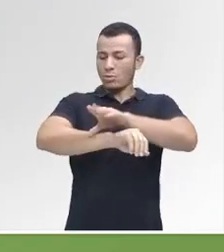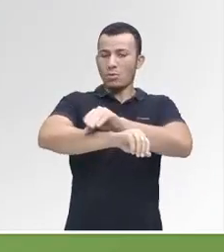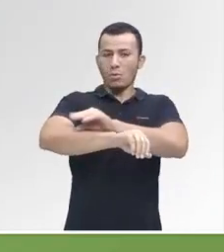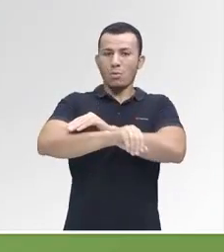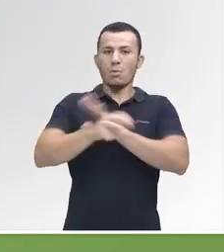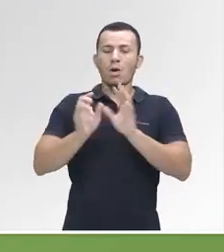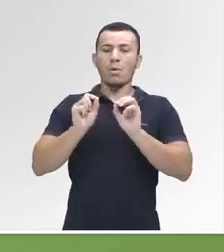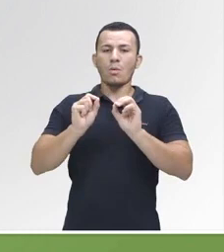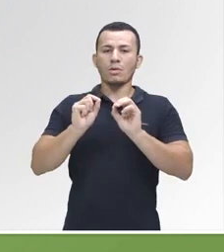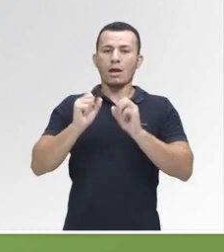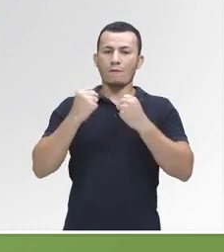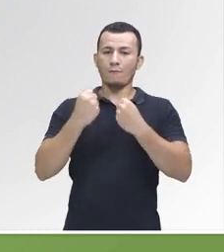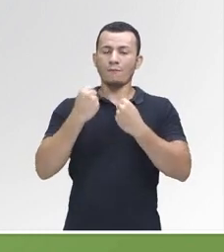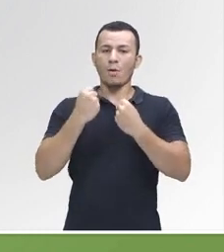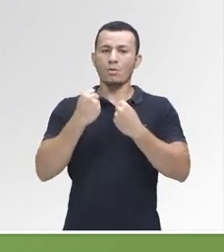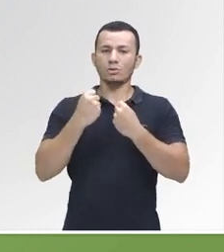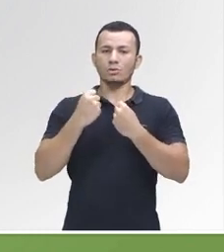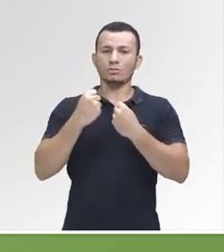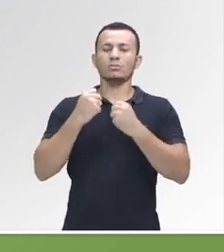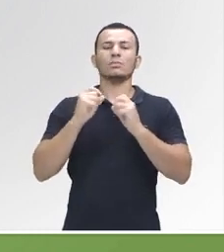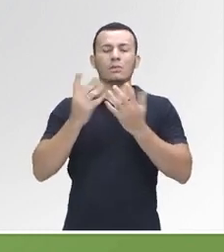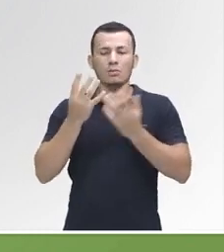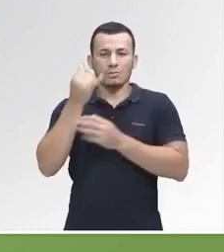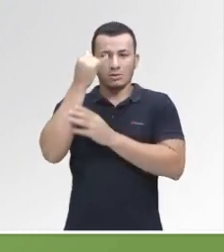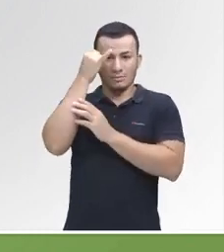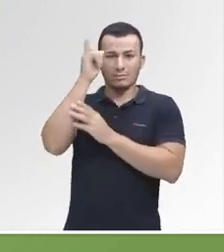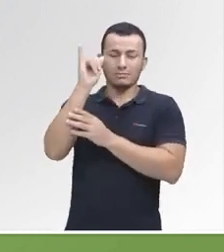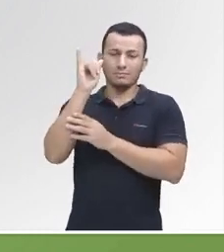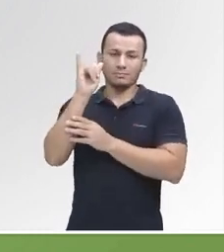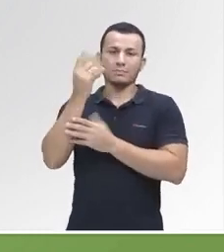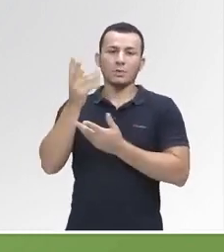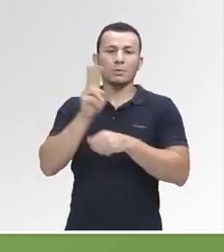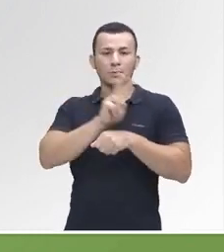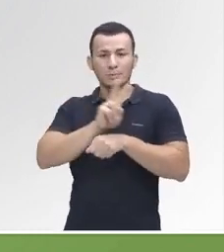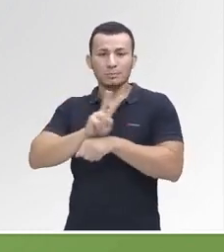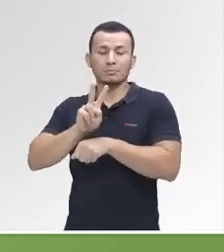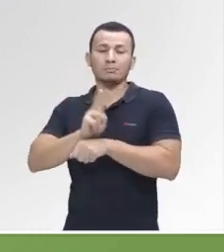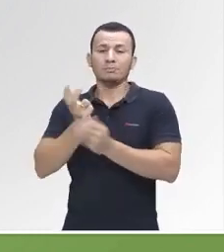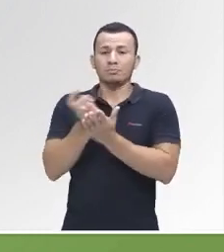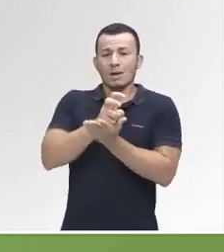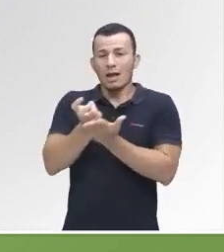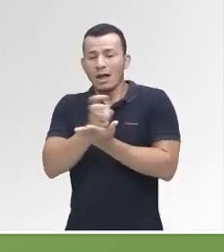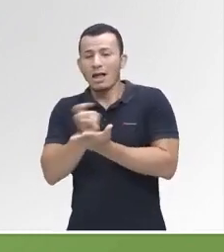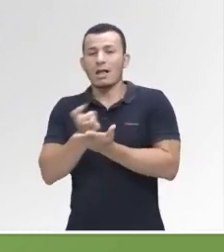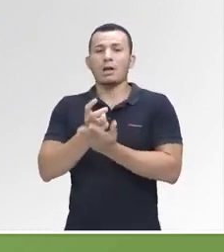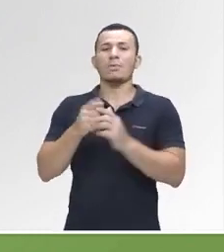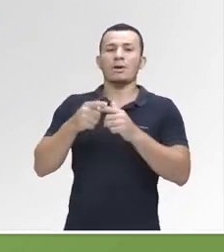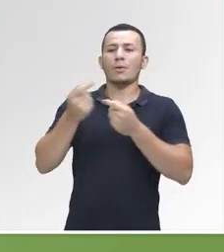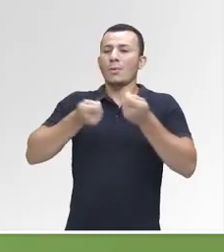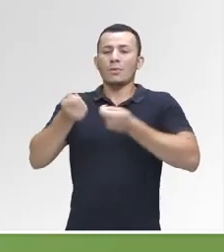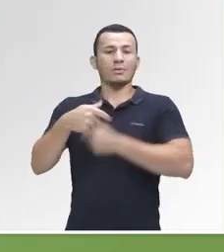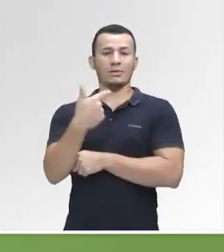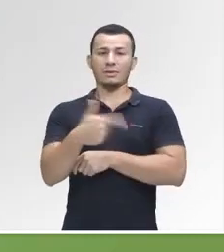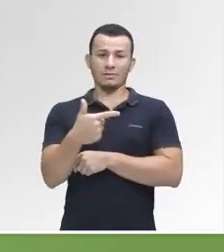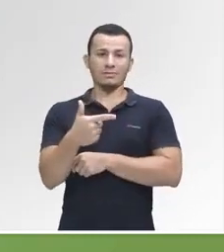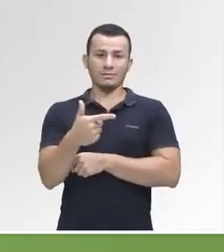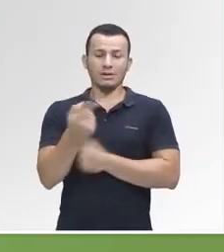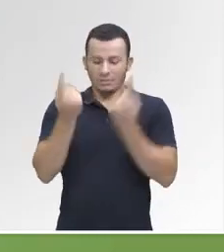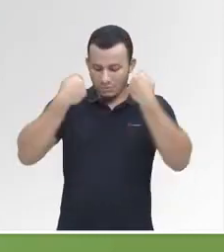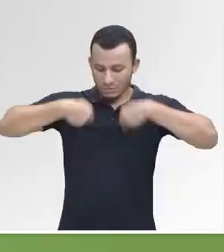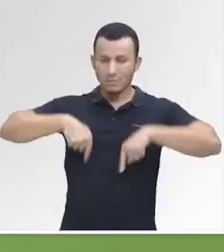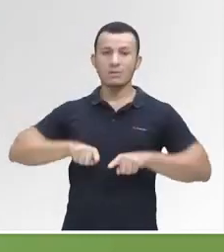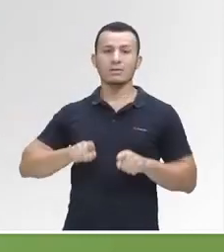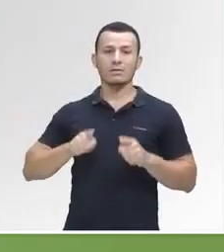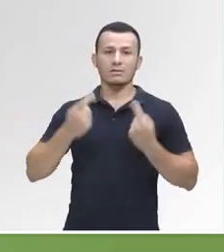a força, né, e ela pode se machucar. Então, tem que tomar cuidado em casos de convulsões, que ela perde o controle e o sistema